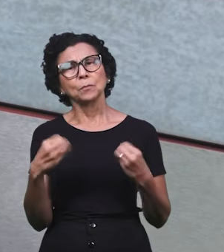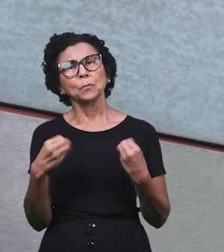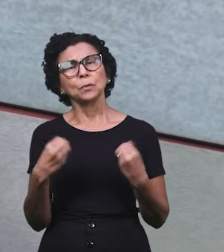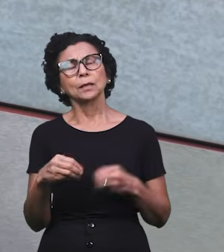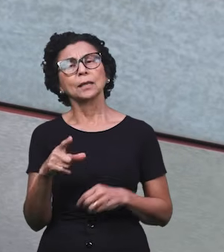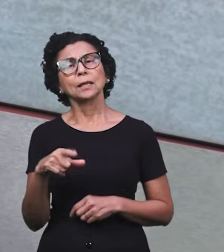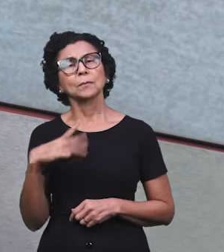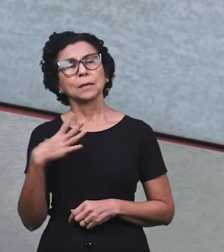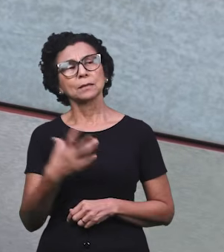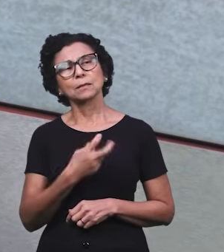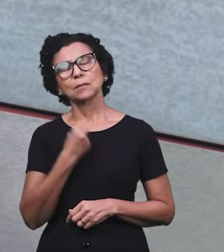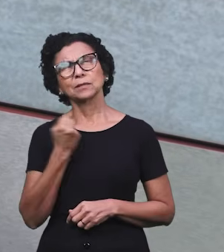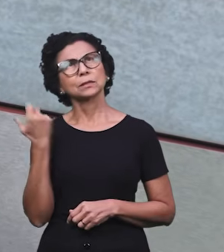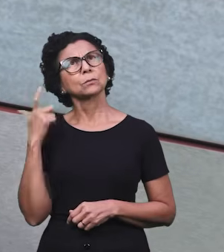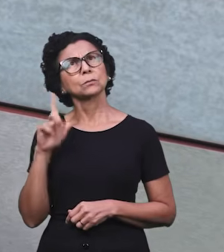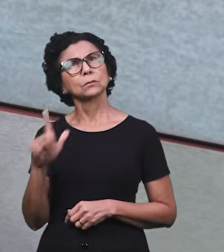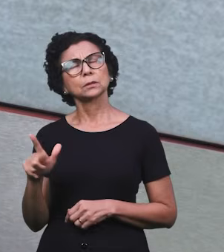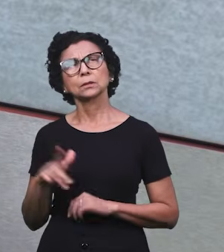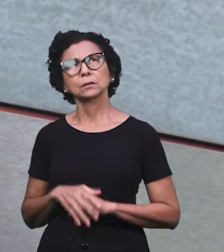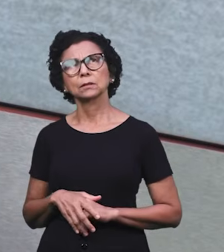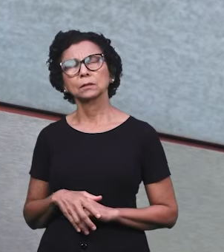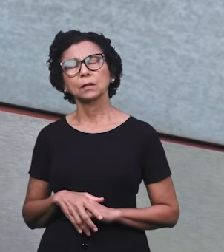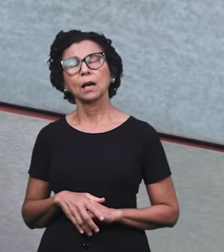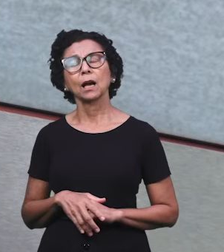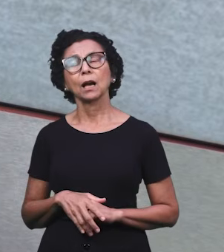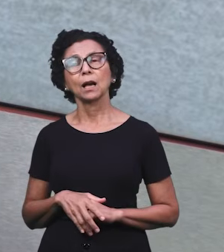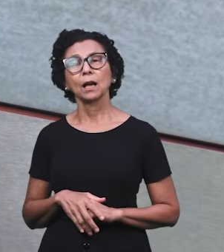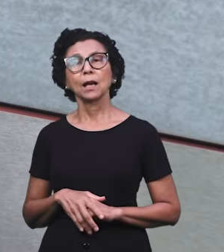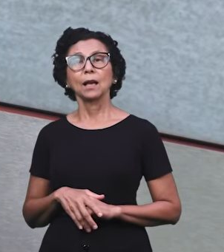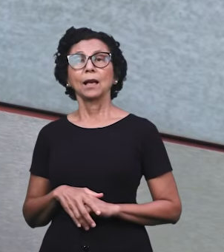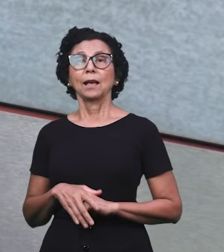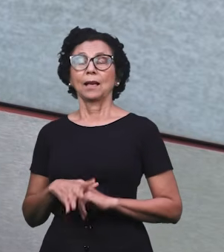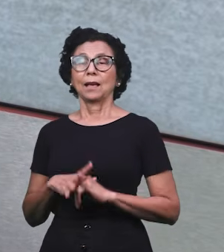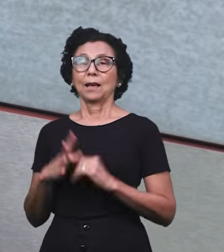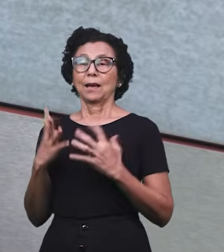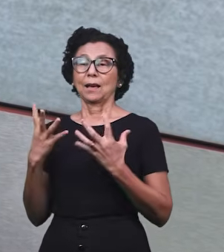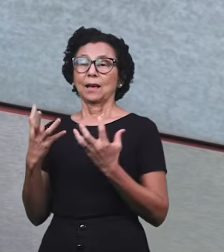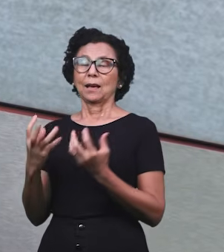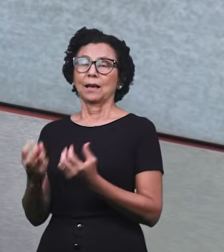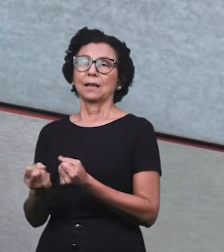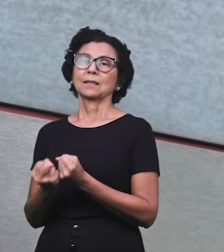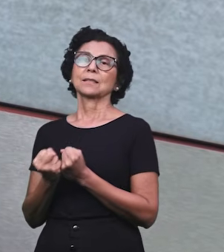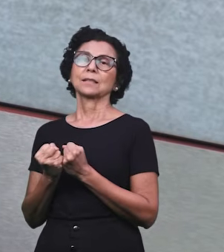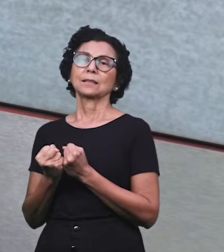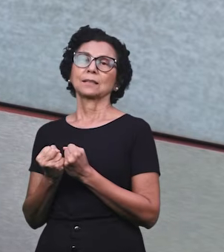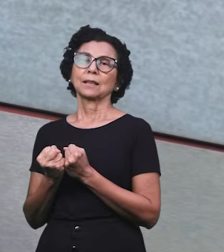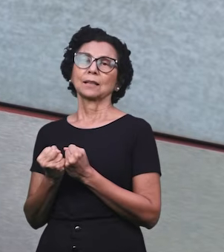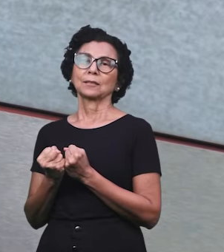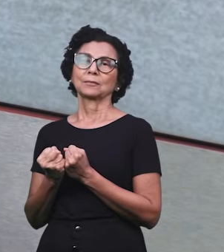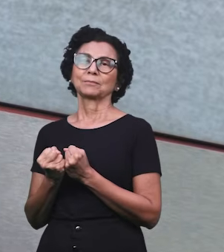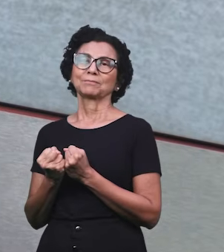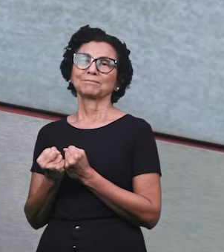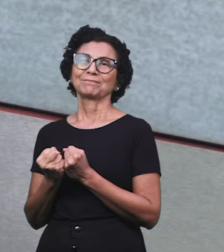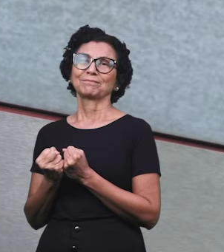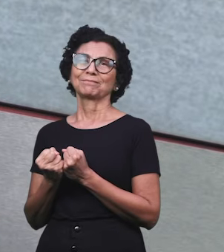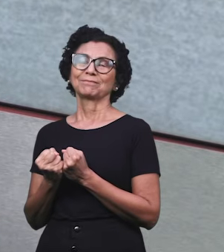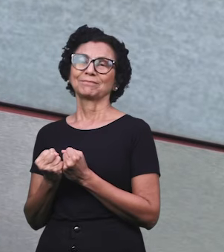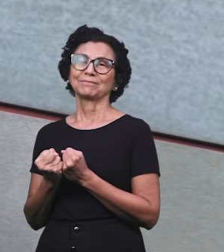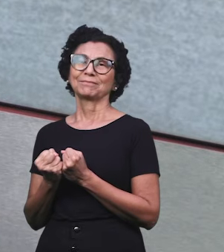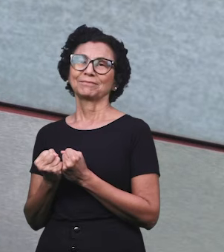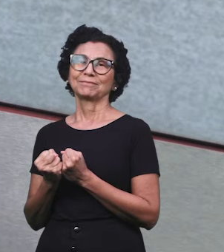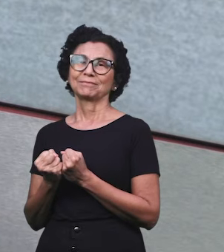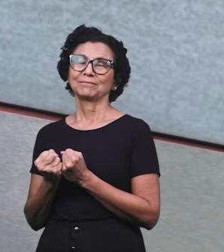salvos, nós devemos tão somente aceitar esse dom gratuito de Deus, que é a